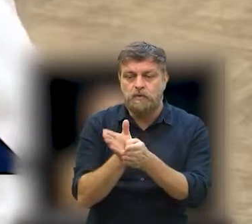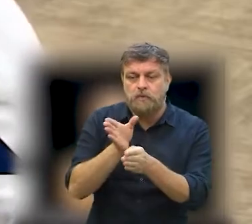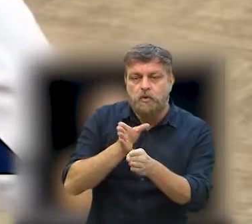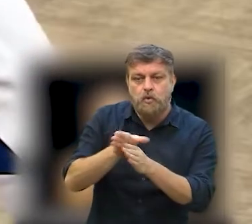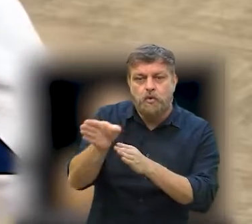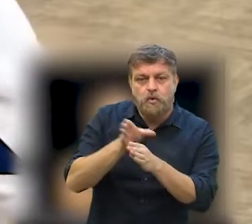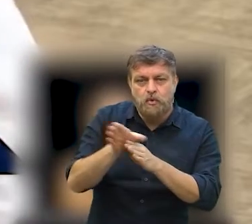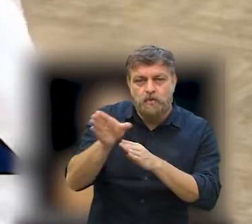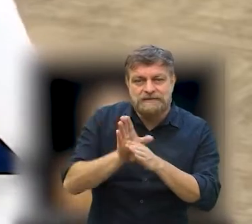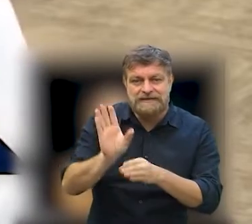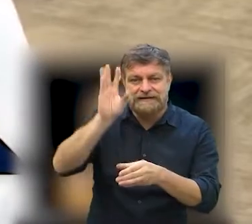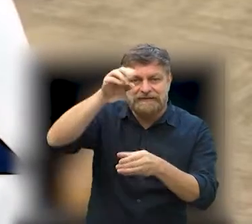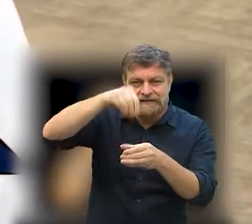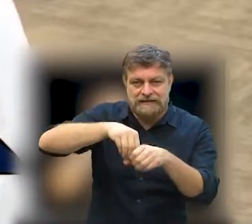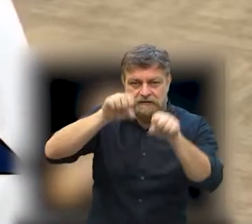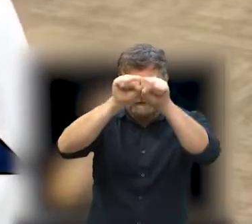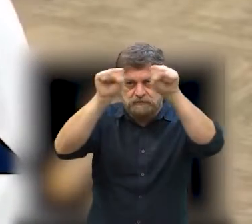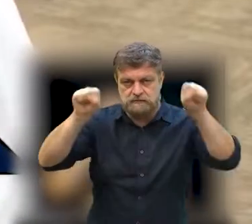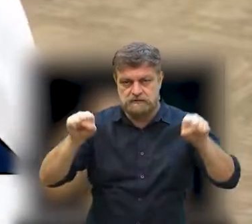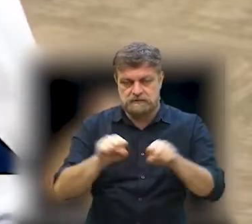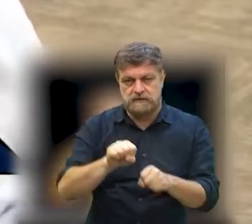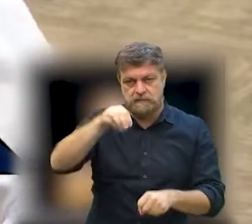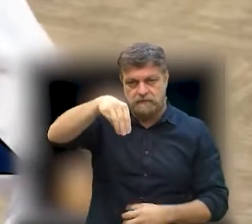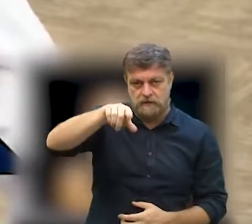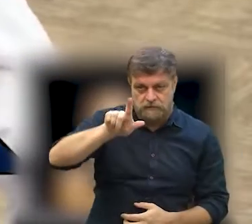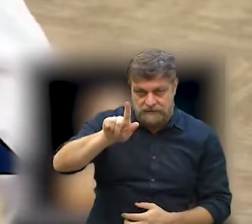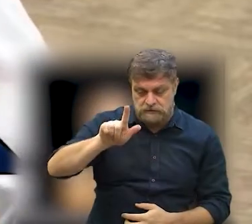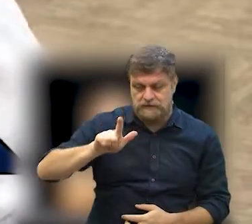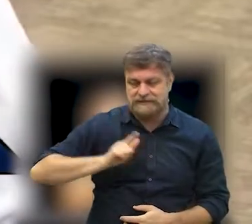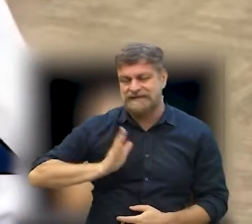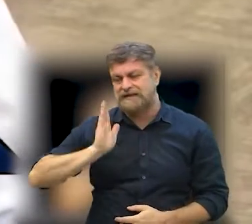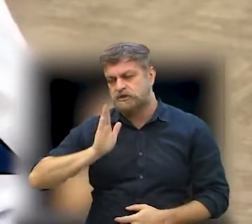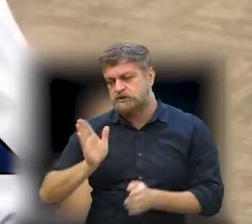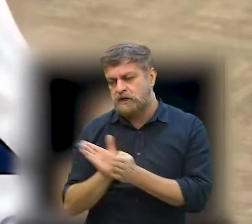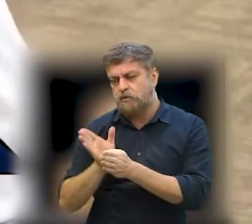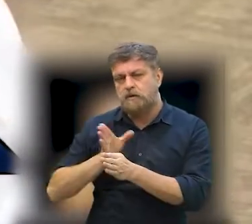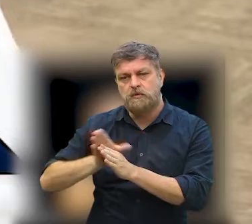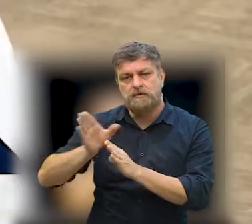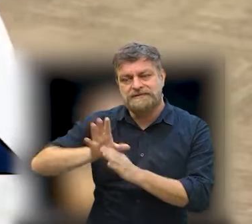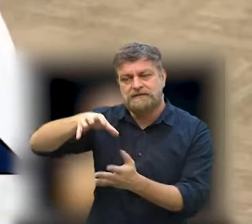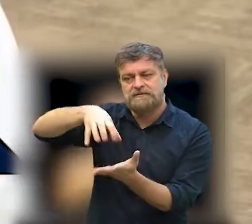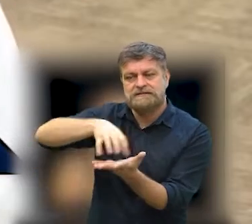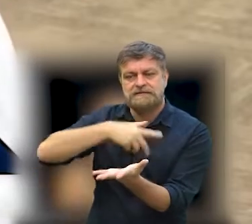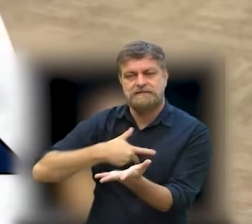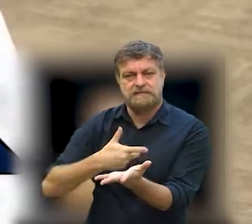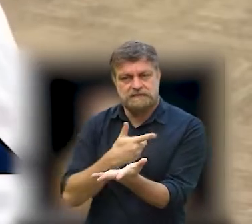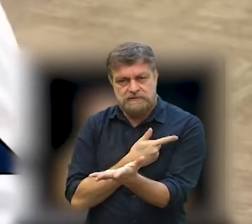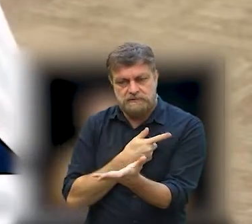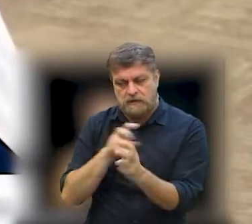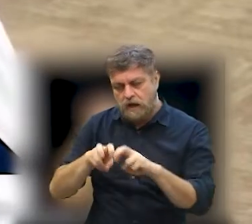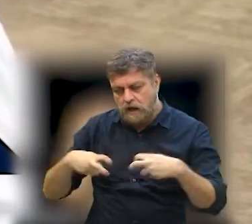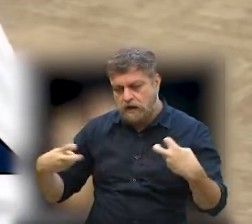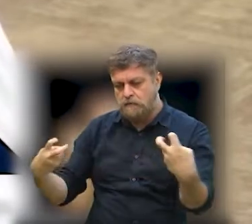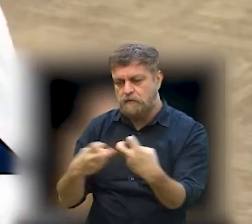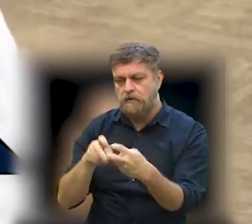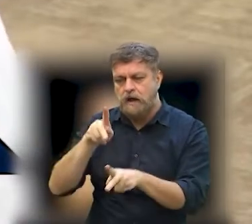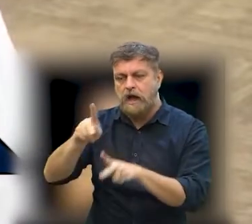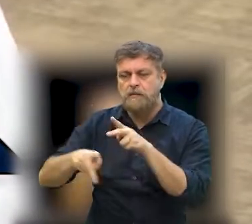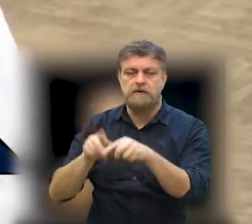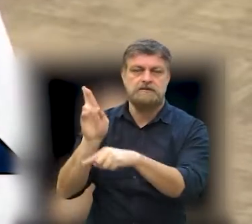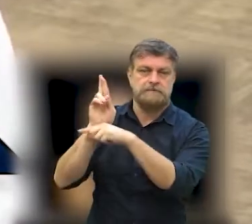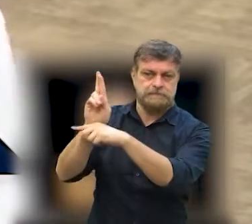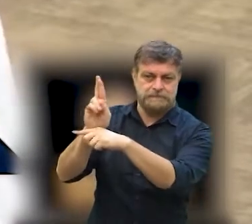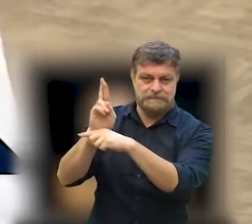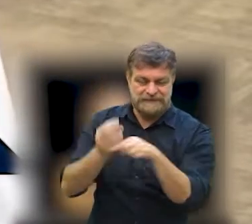conselho, dentro da rede Mário Gatti. Nós já temos os conselhos nas unidades, que a população já se faz representar.